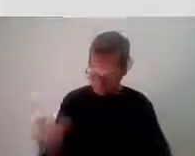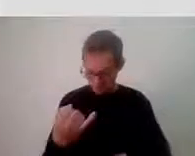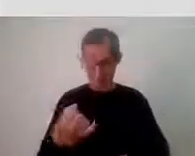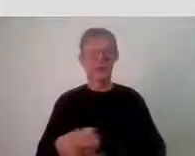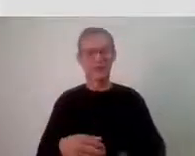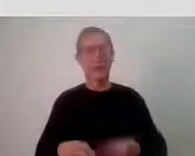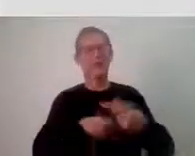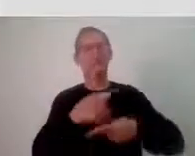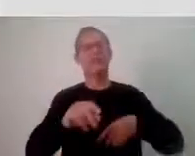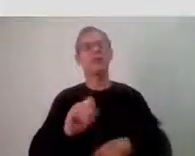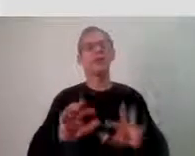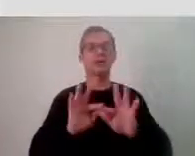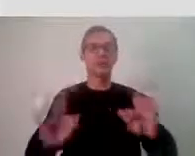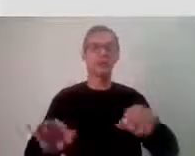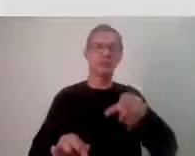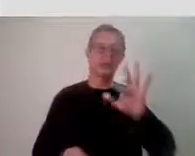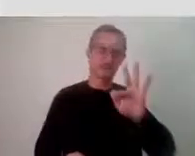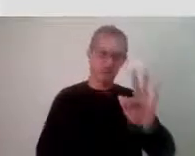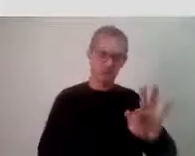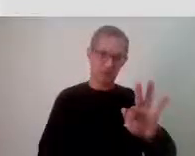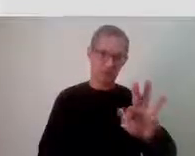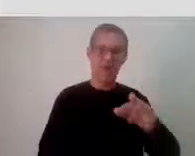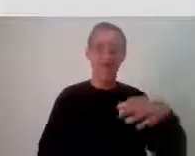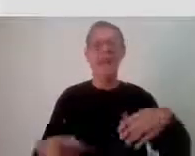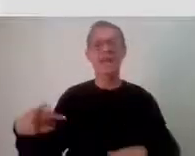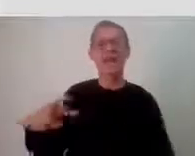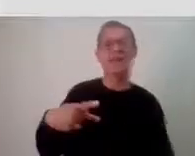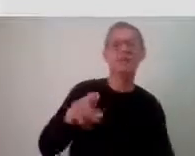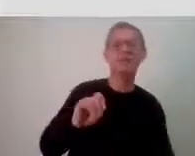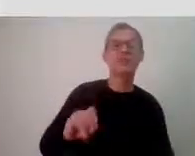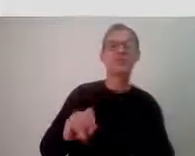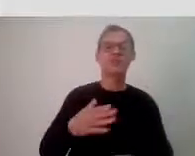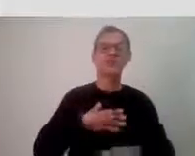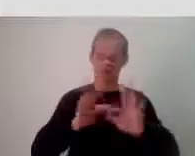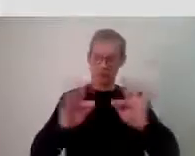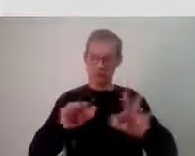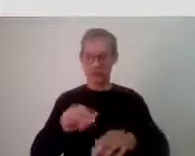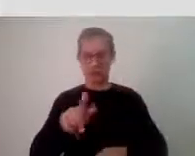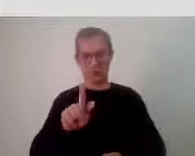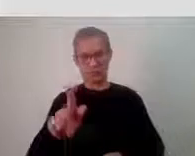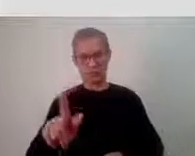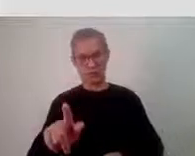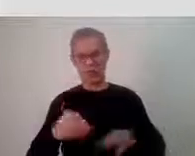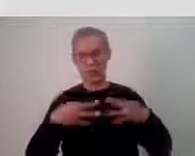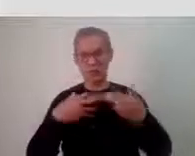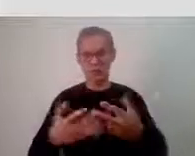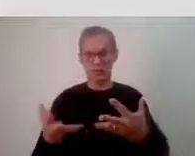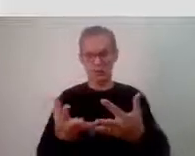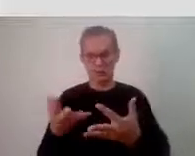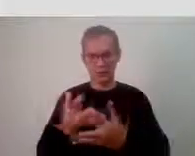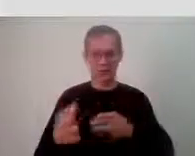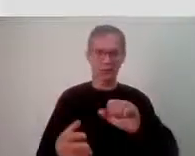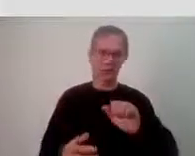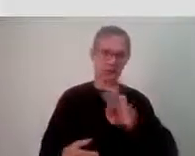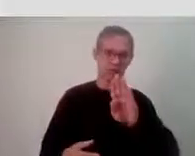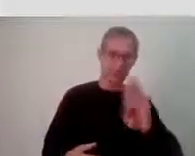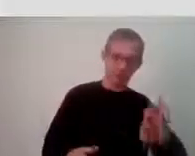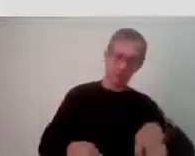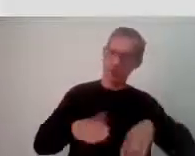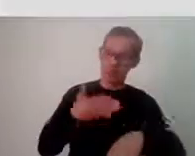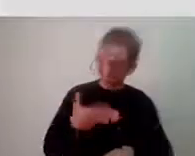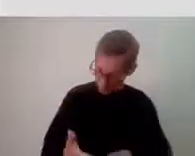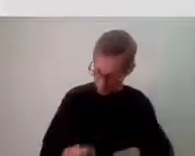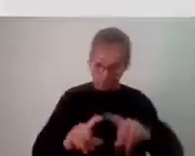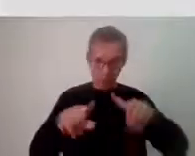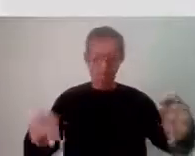Ele está falando que a função f, ela é maior do que a minha função g para todo o intervalo de a a b. Logo,